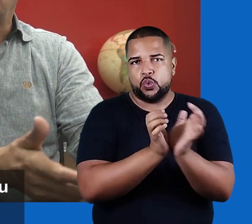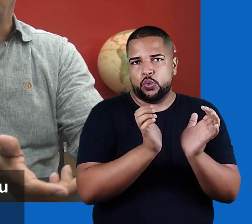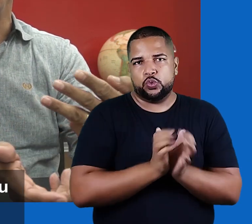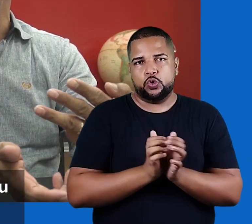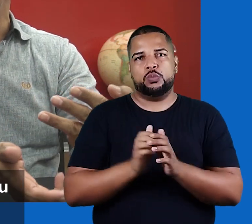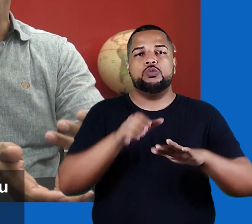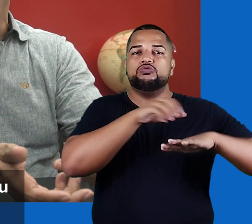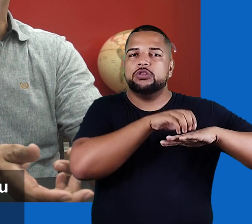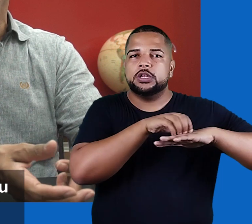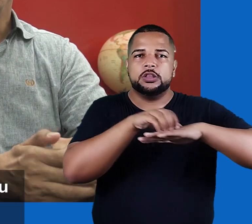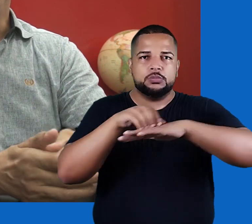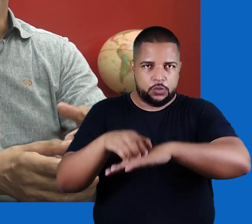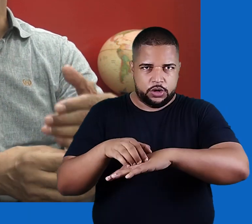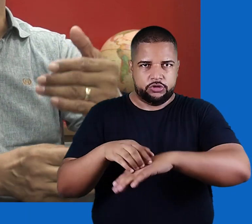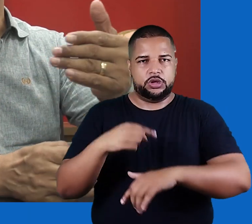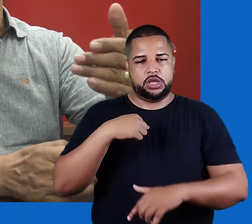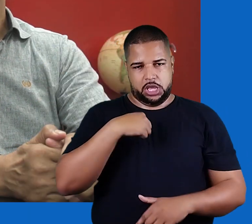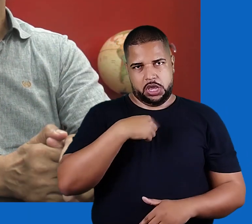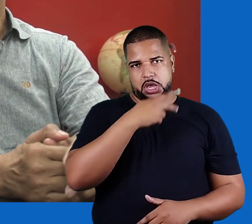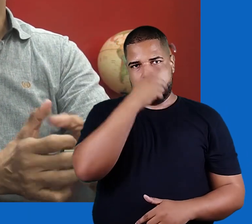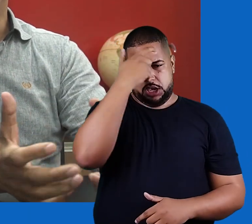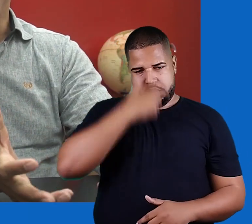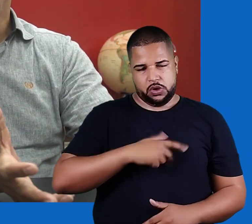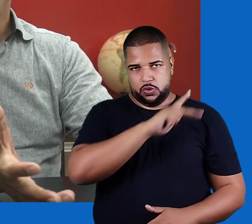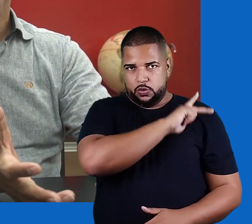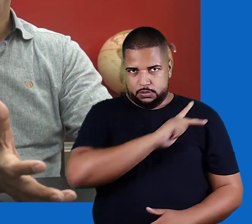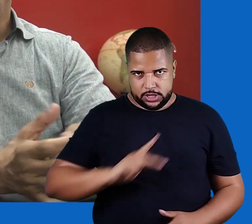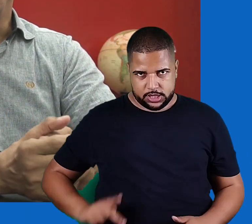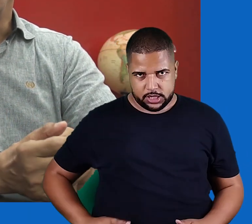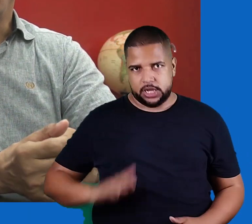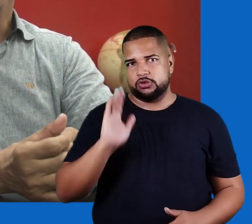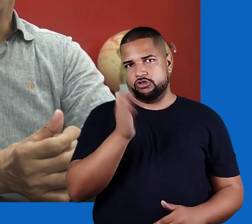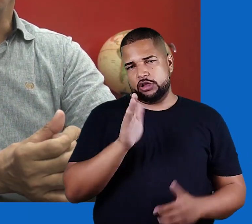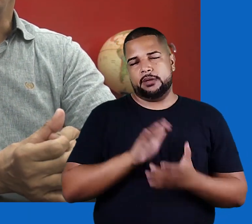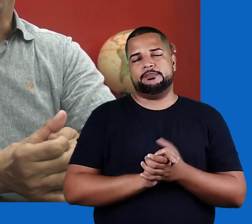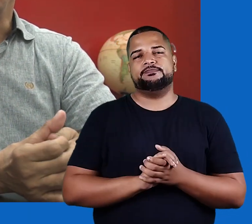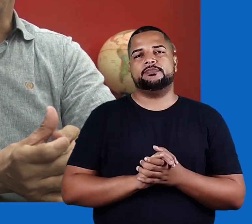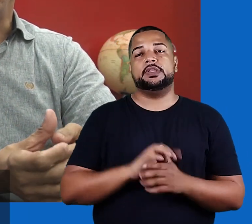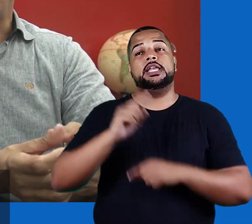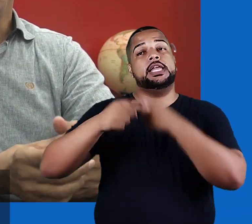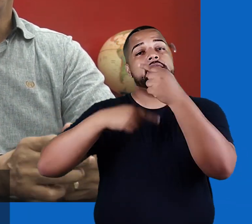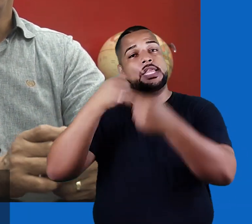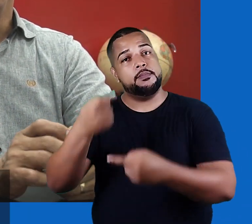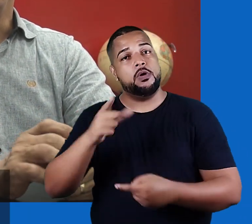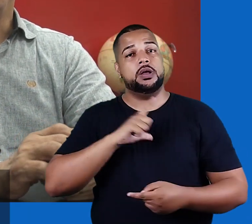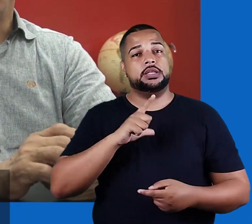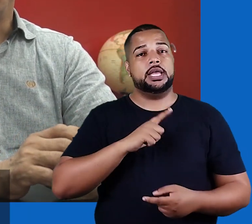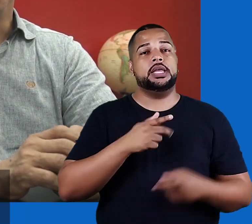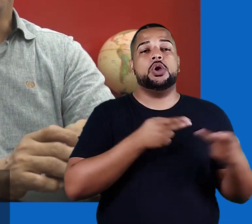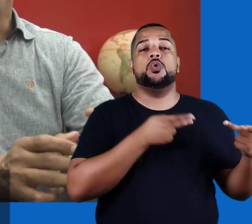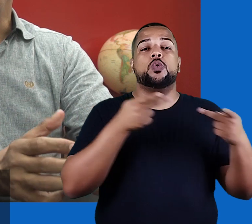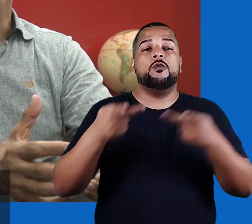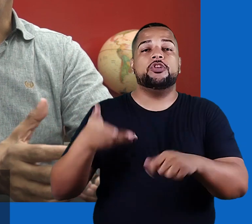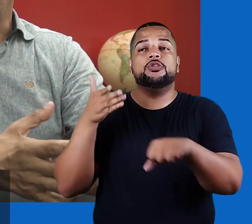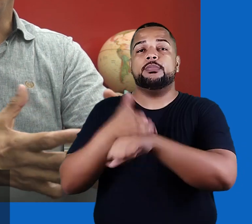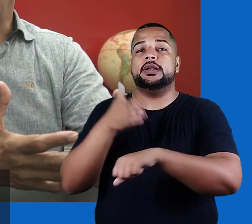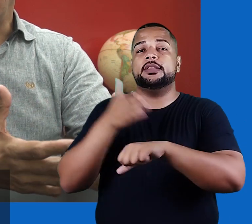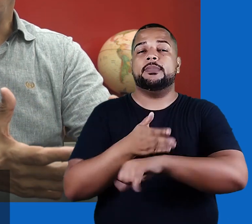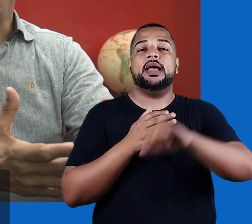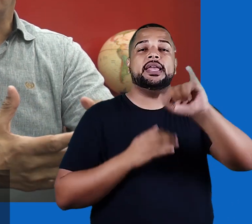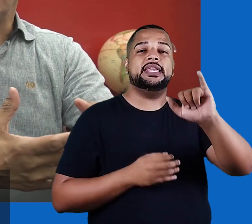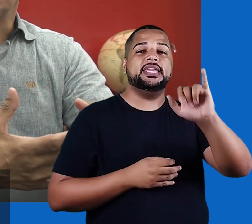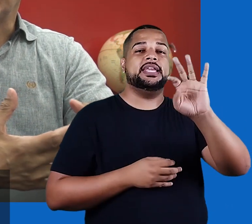sou presidente há 3 mandatos. Depois disso, surgiu novos convites, participar de uma instituição